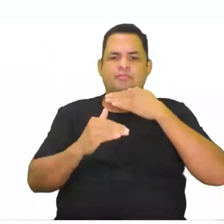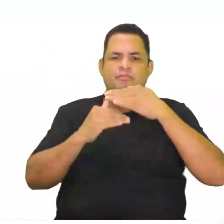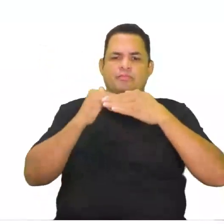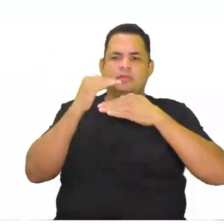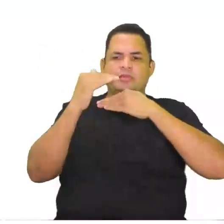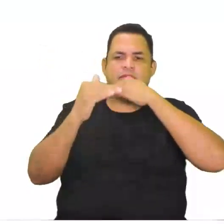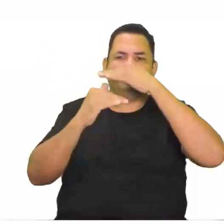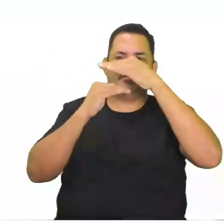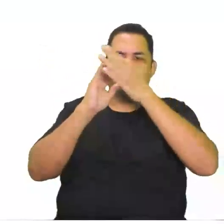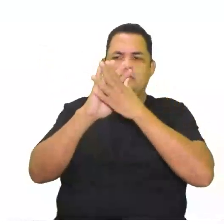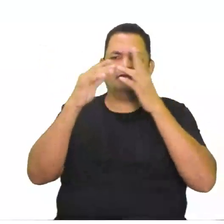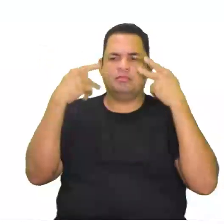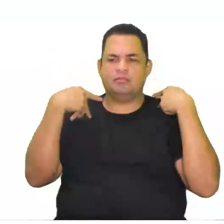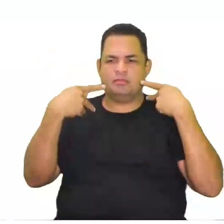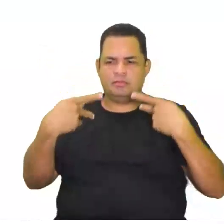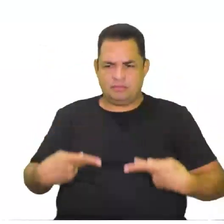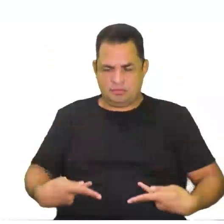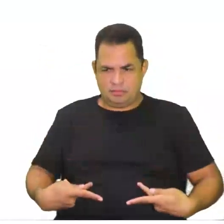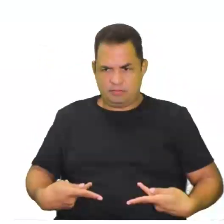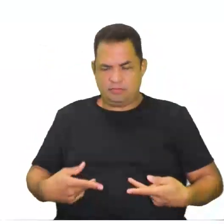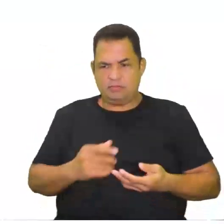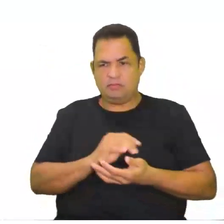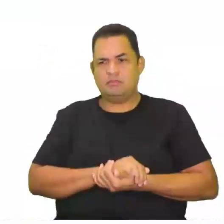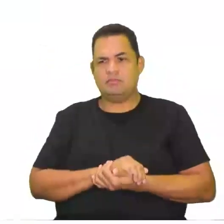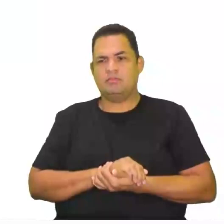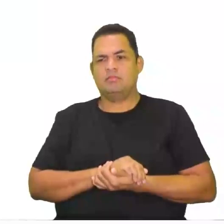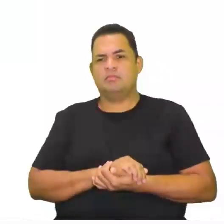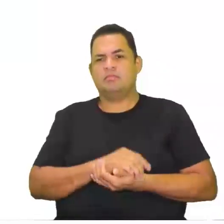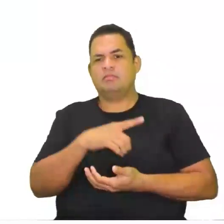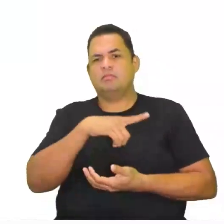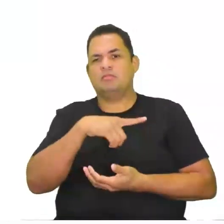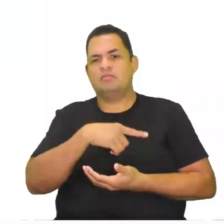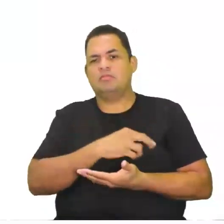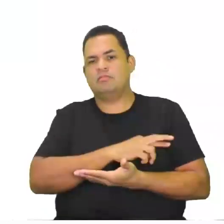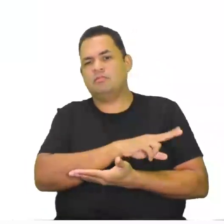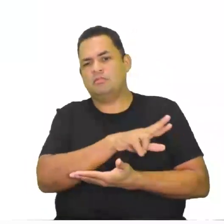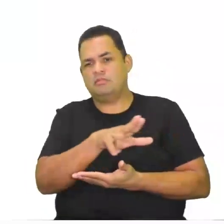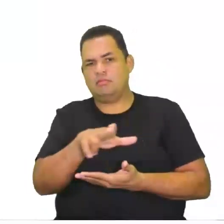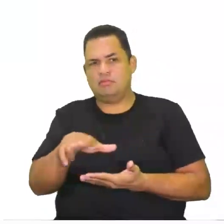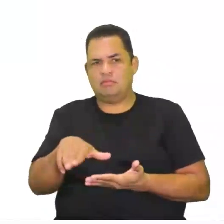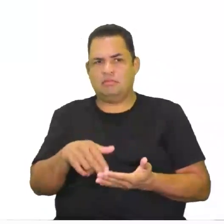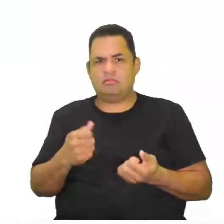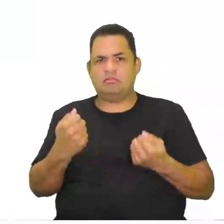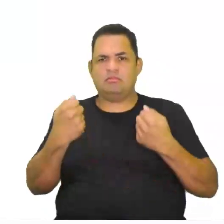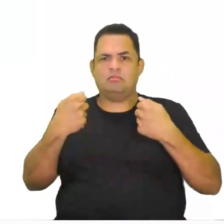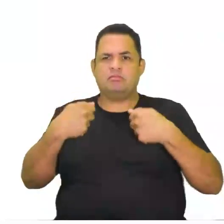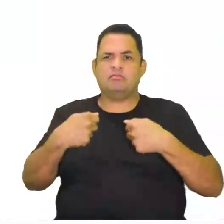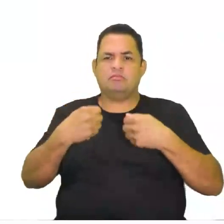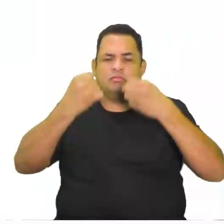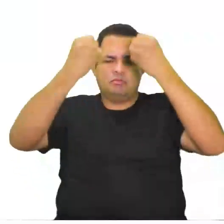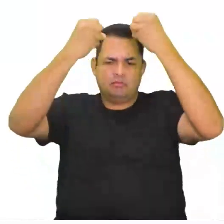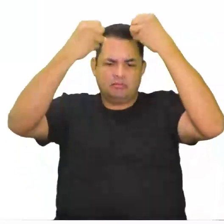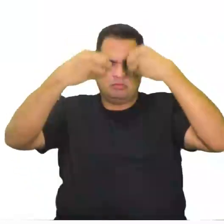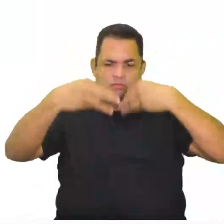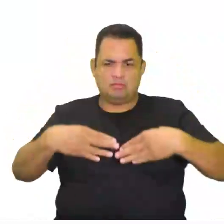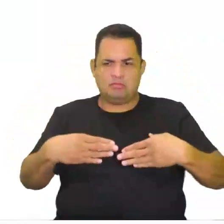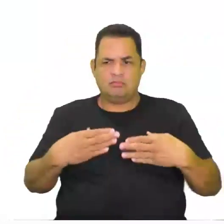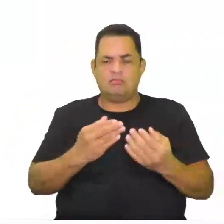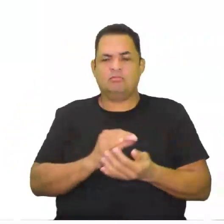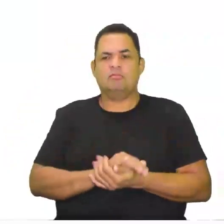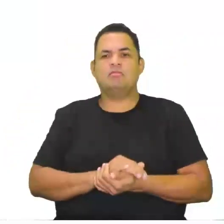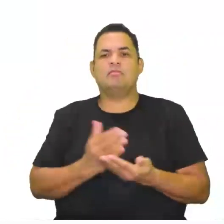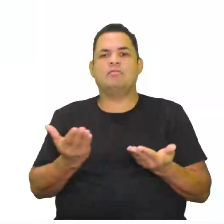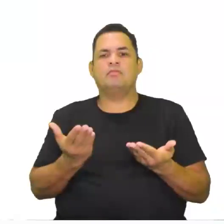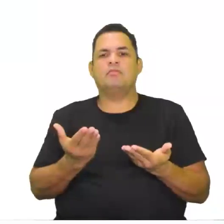Desenvolvimento humano. Aqui a gente tem vários fatores que nós poderemos falar, que é em